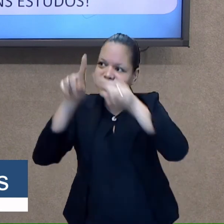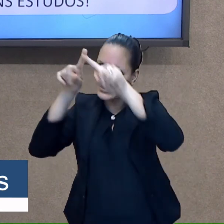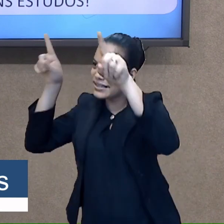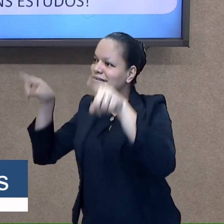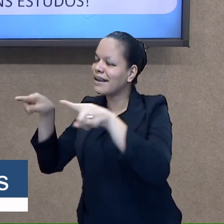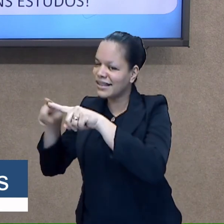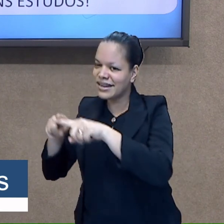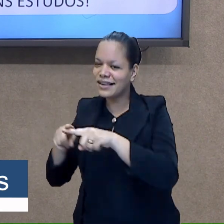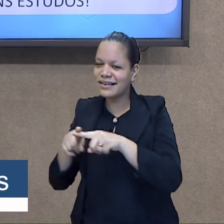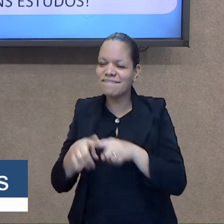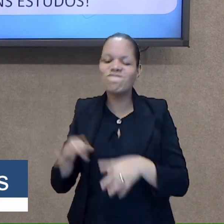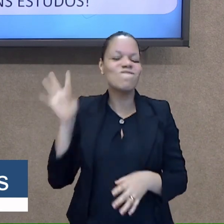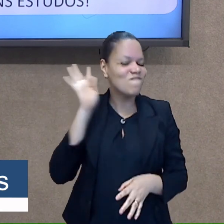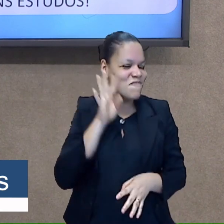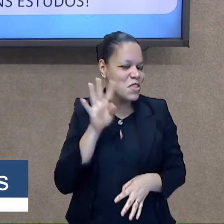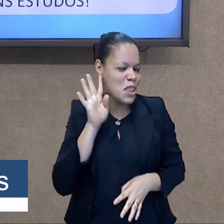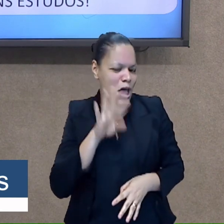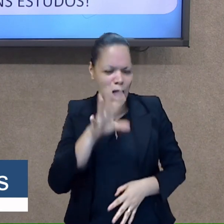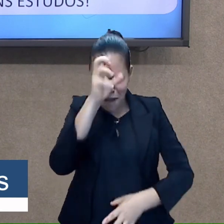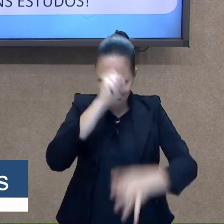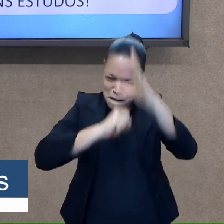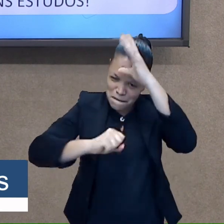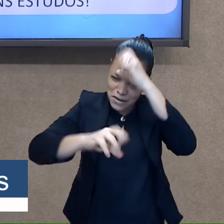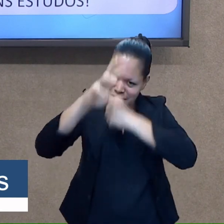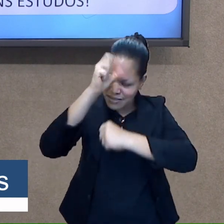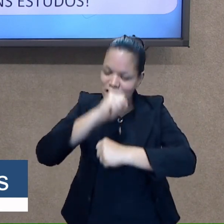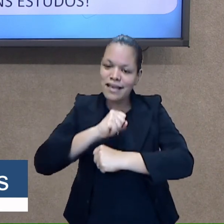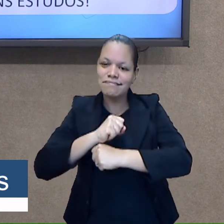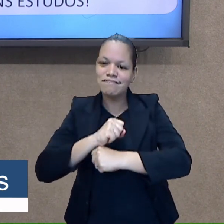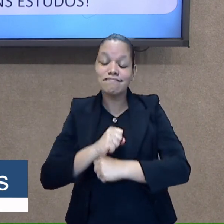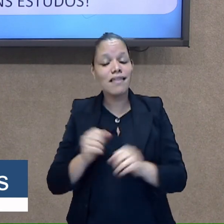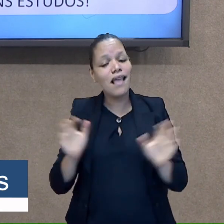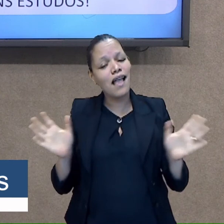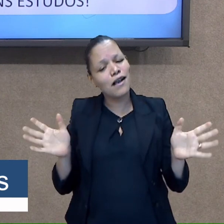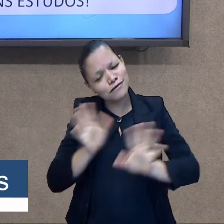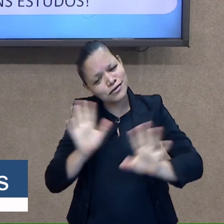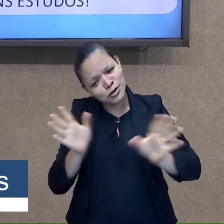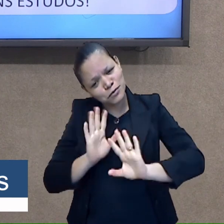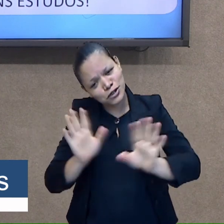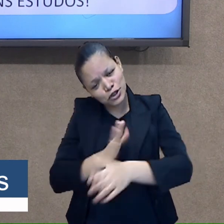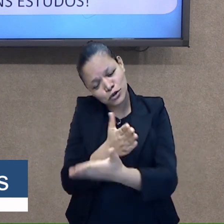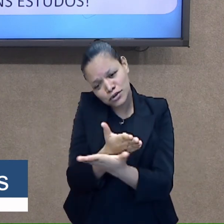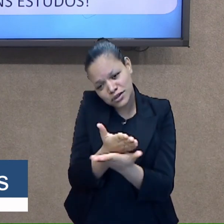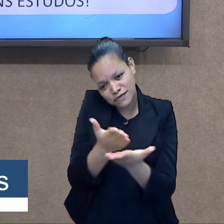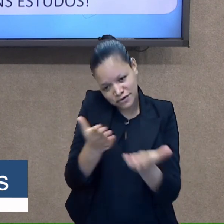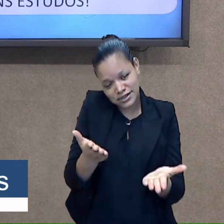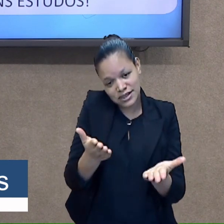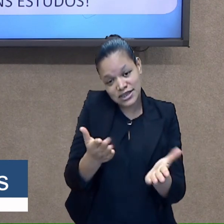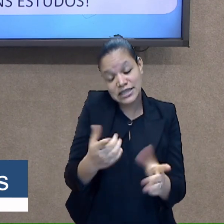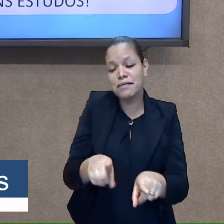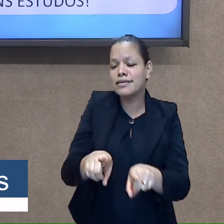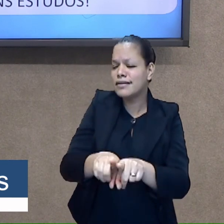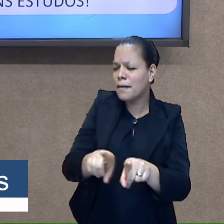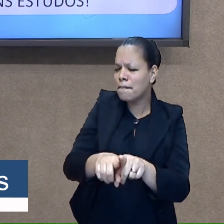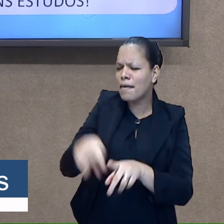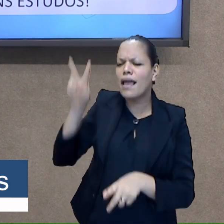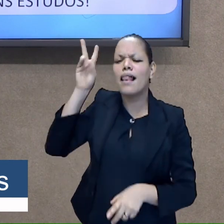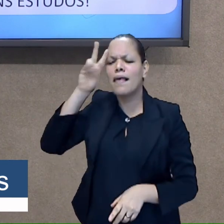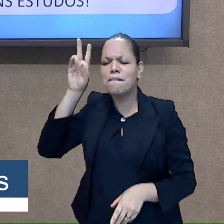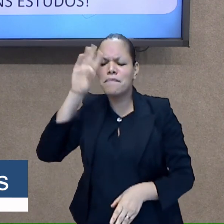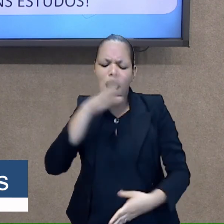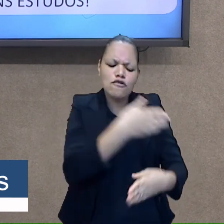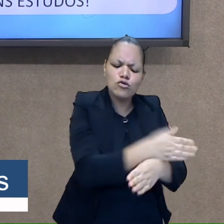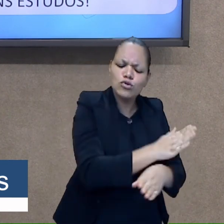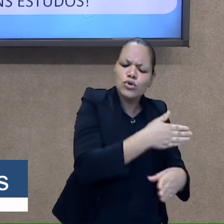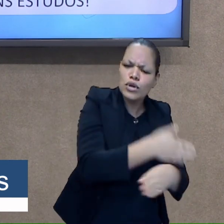divertir e aprender muito. Eu vou despedindo de vocês, mas sem antes lembrar vocês de acessar a